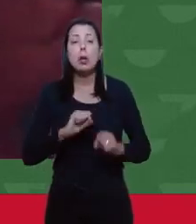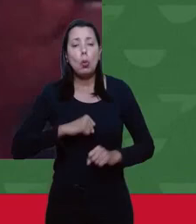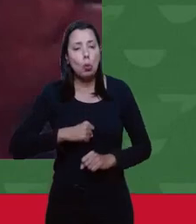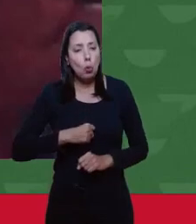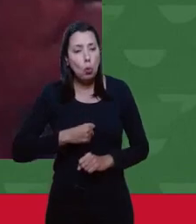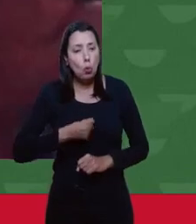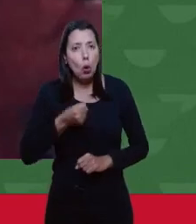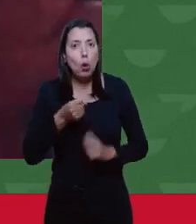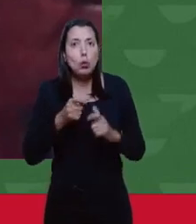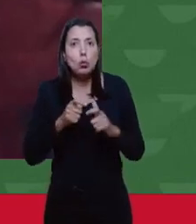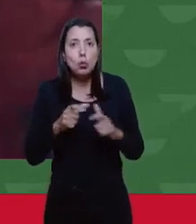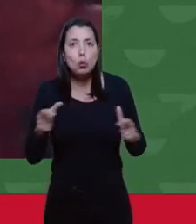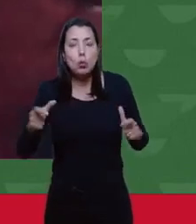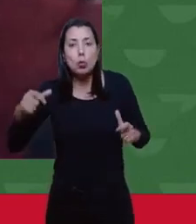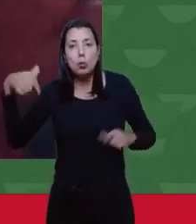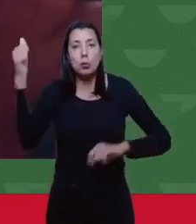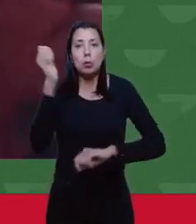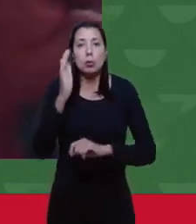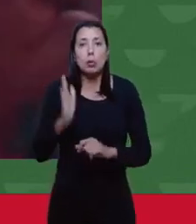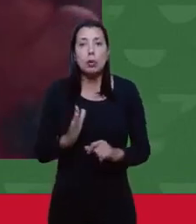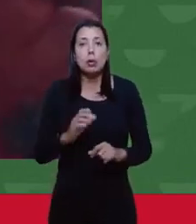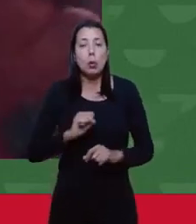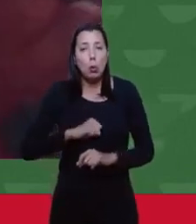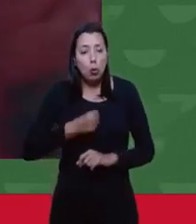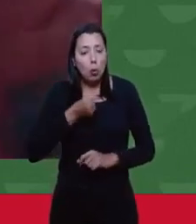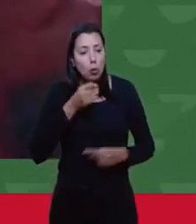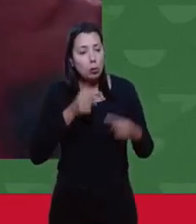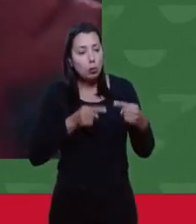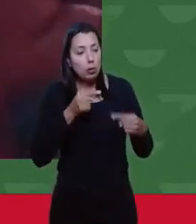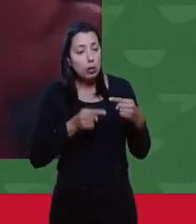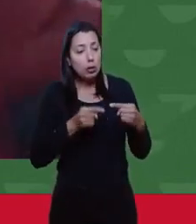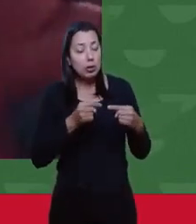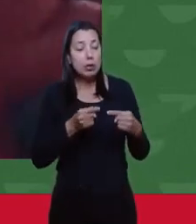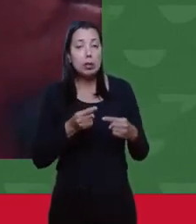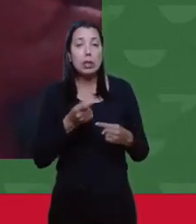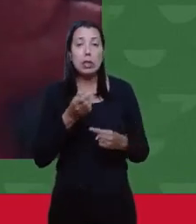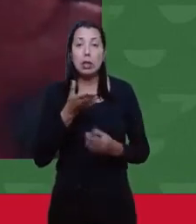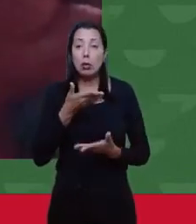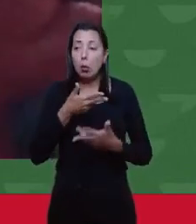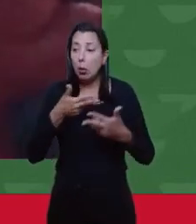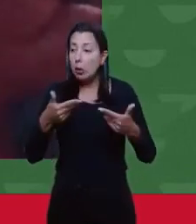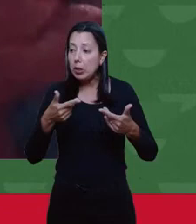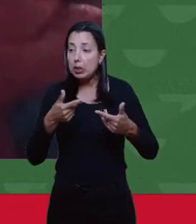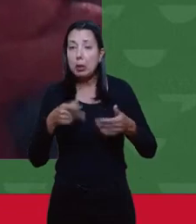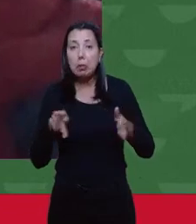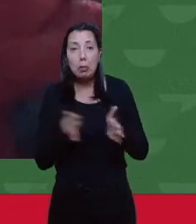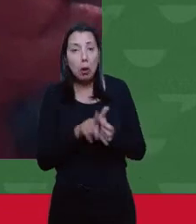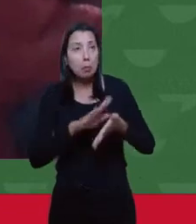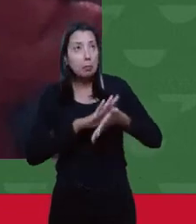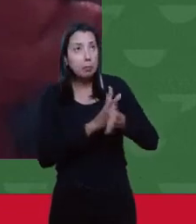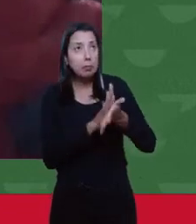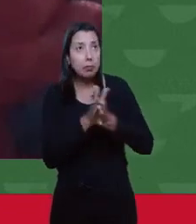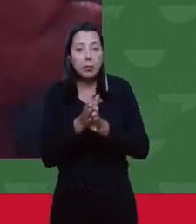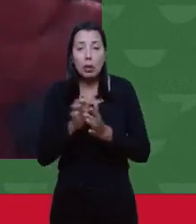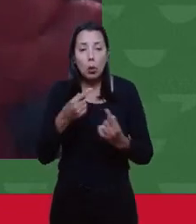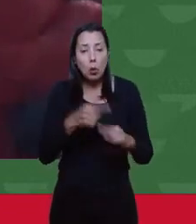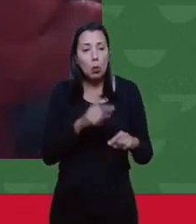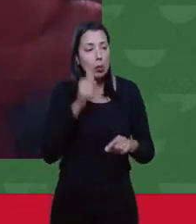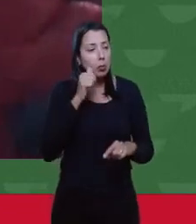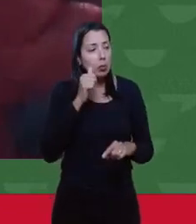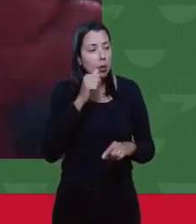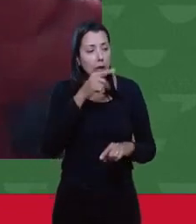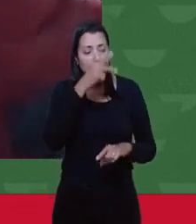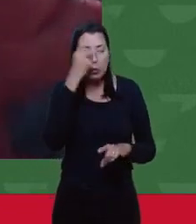ódio cresceu no Brasil, o ódio político, se alimentando de preconceitos contra as mulheres, contra as